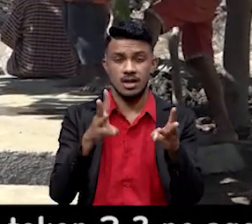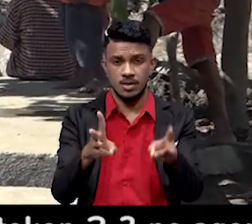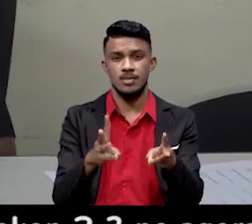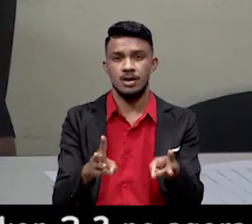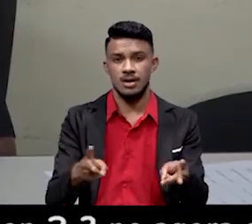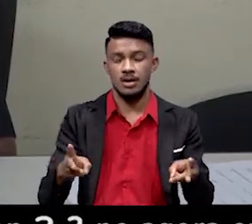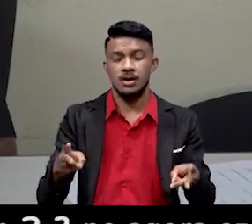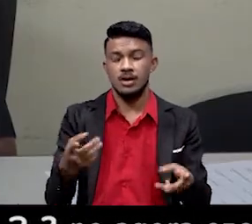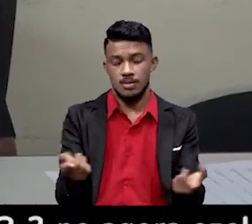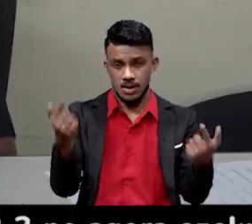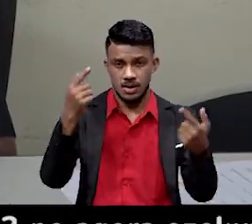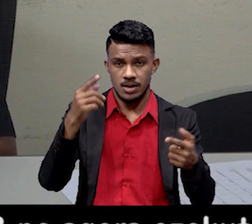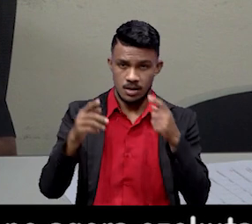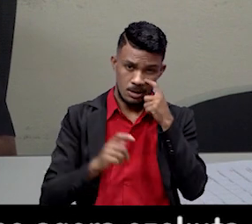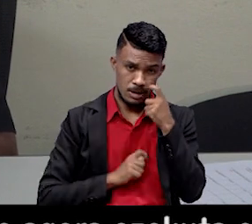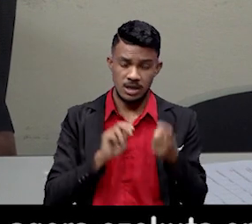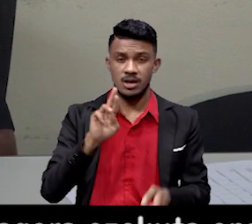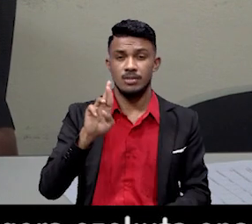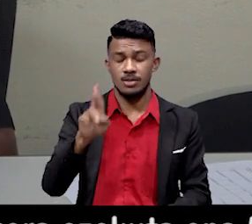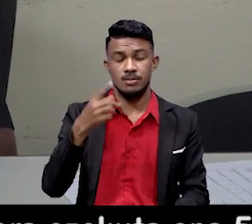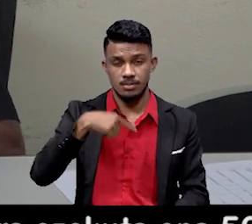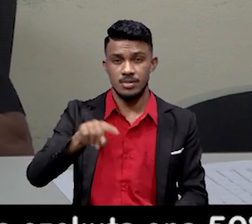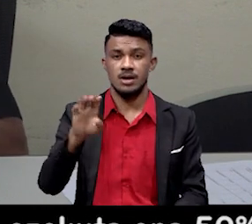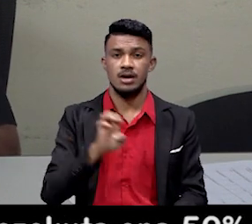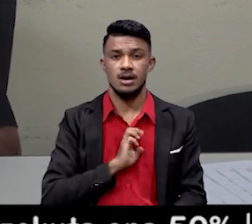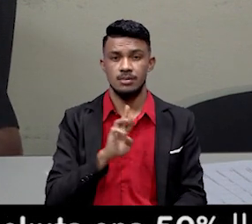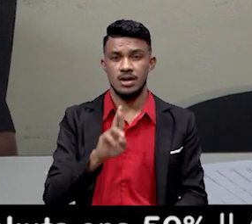o Tibar ba Hermera, é valor